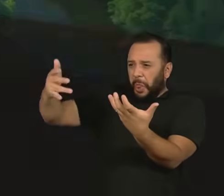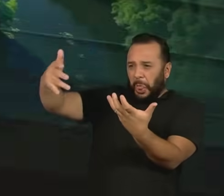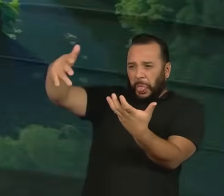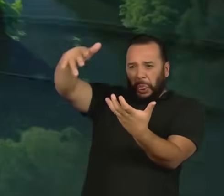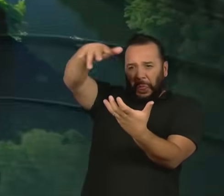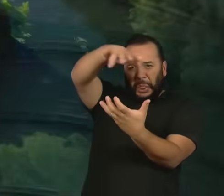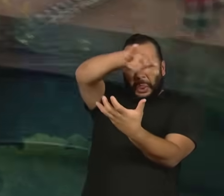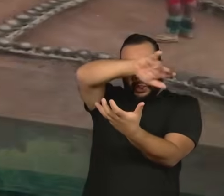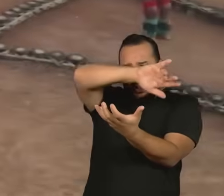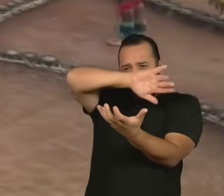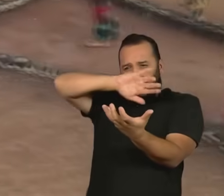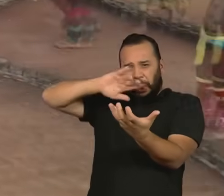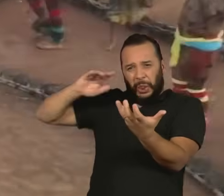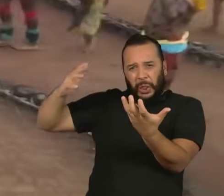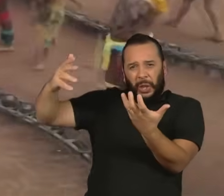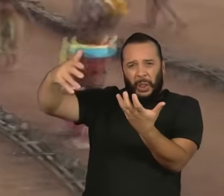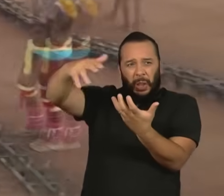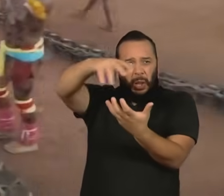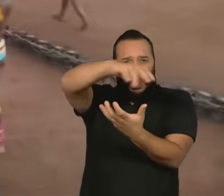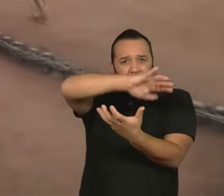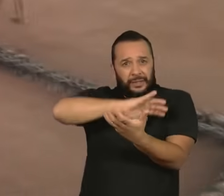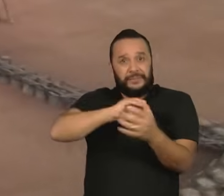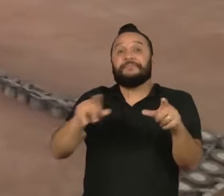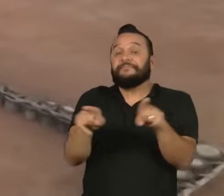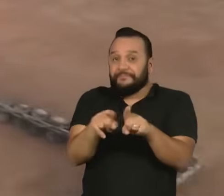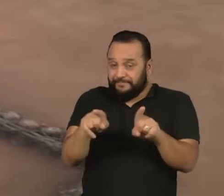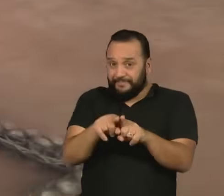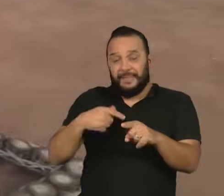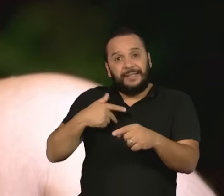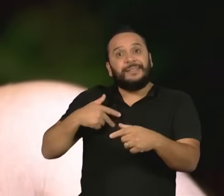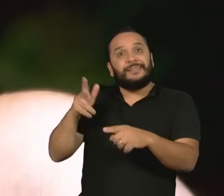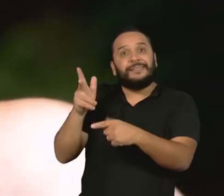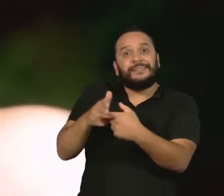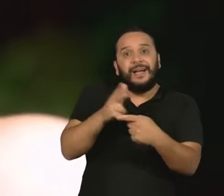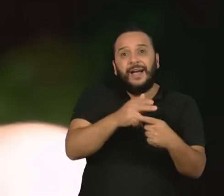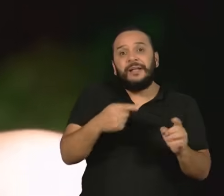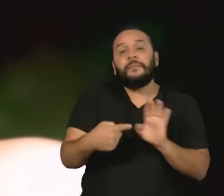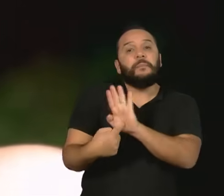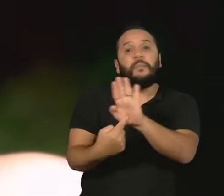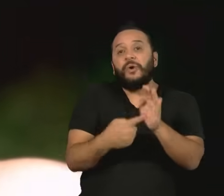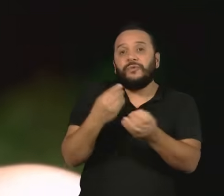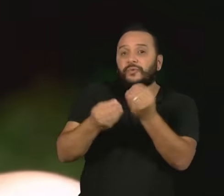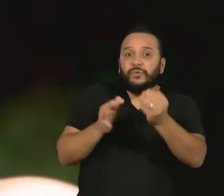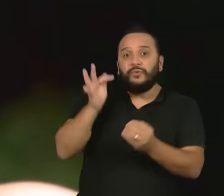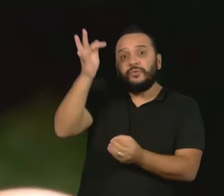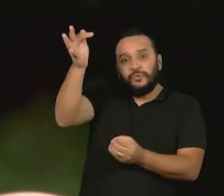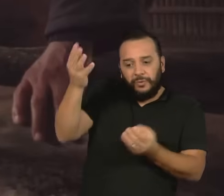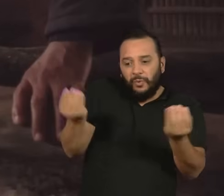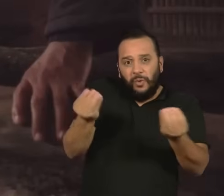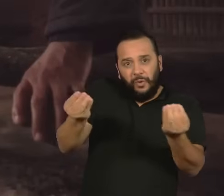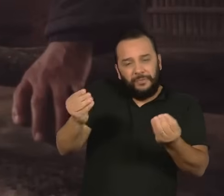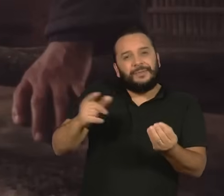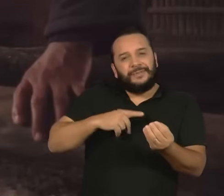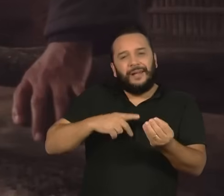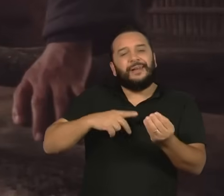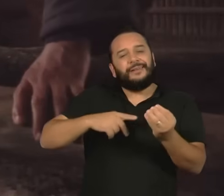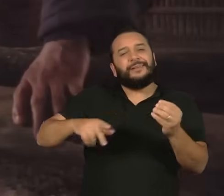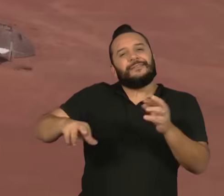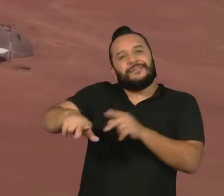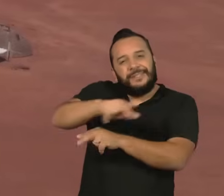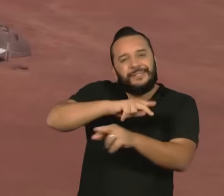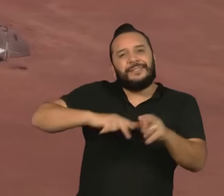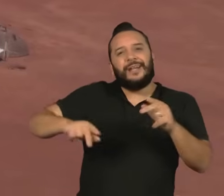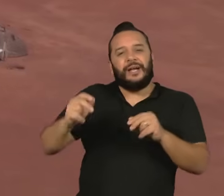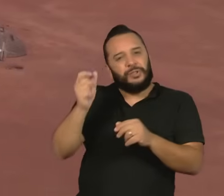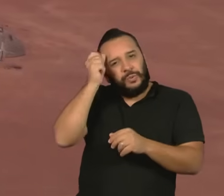planeta. E série documental Futuro da Terra apresenta a diversidade de pensamentos e culturas indígenas